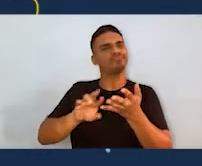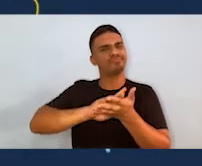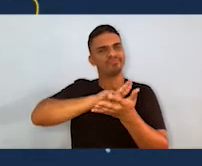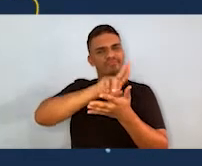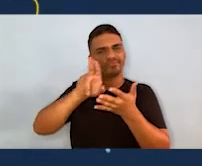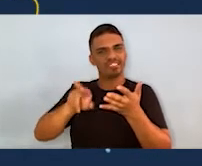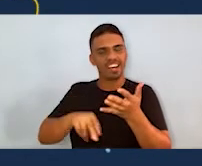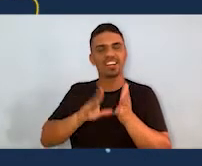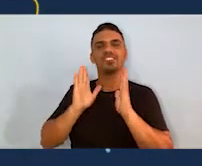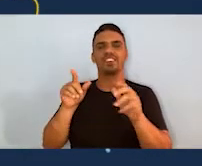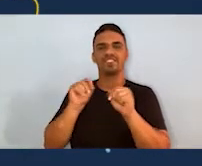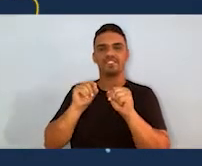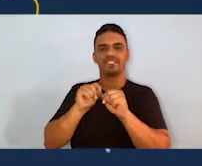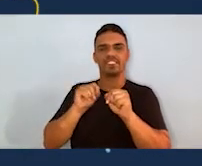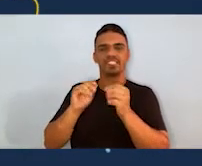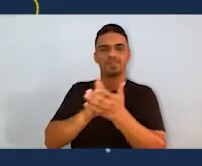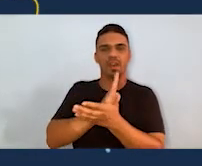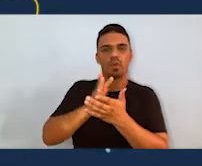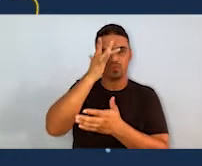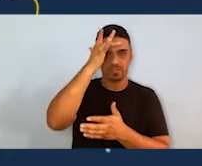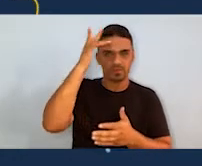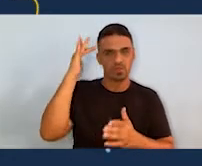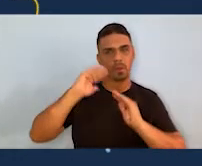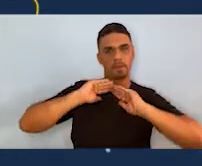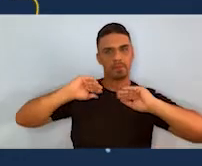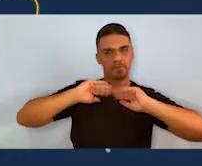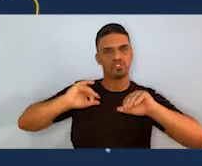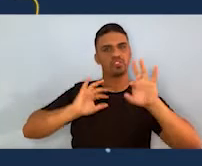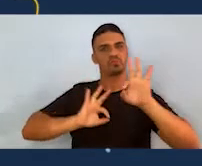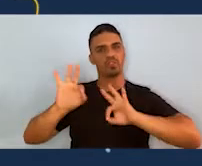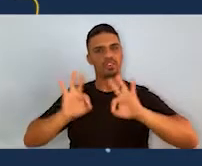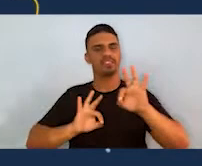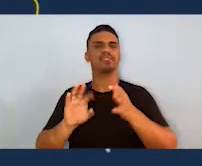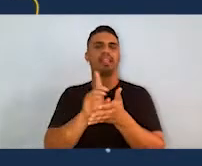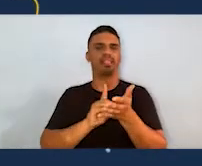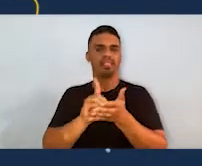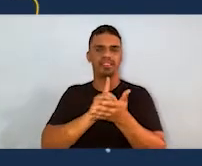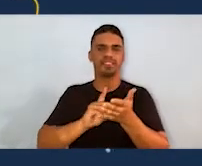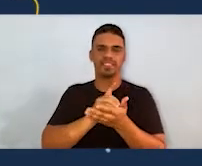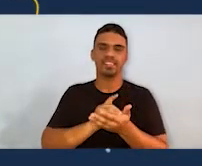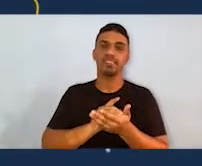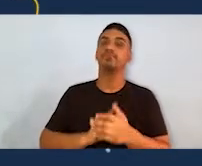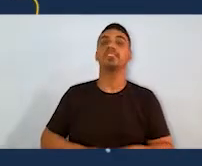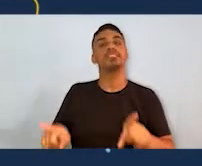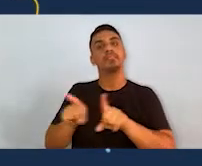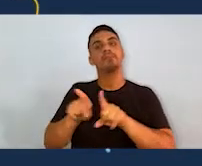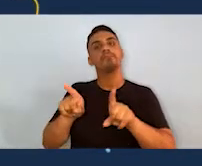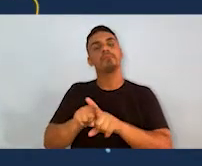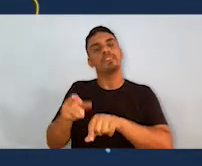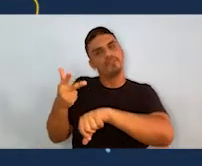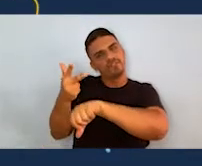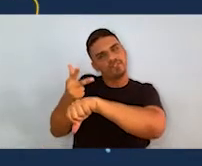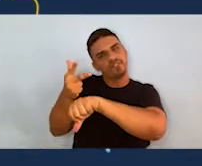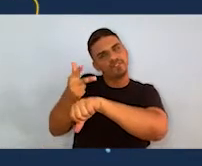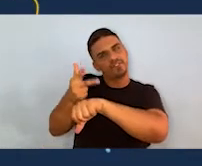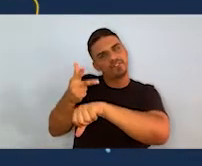gente que compõe trilha para jogos, já fiz abertura de